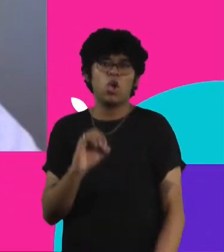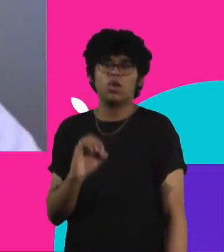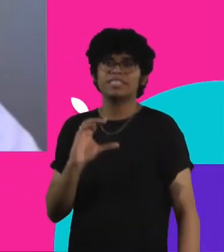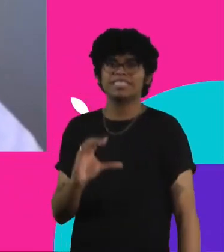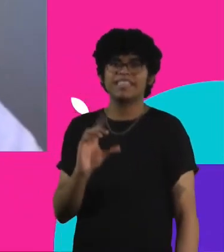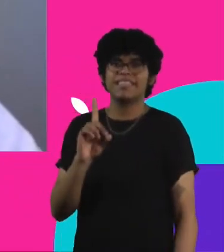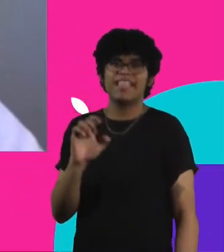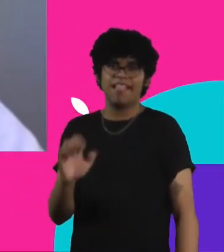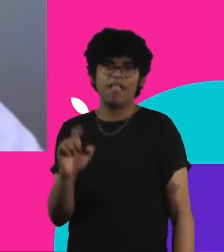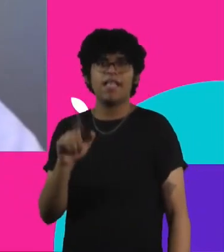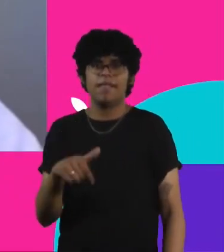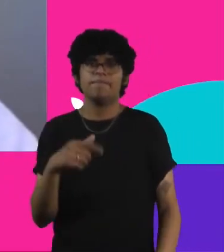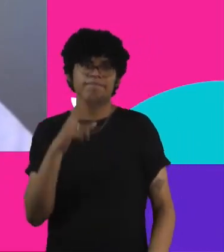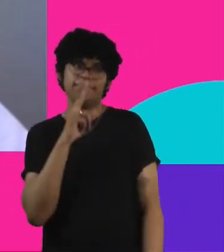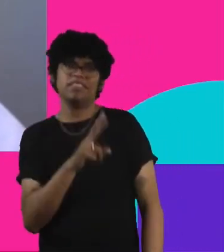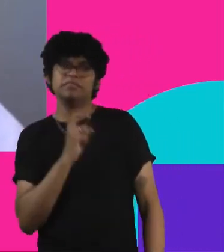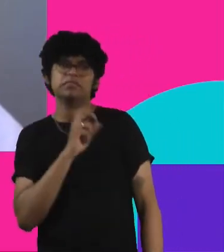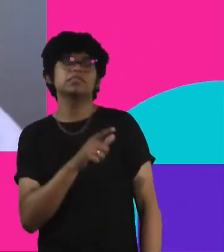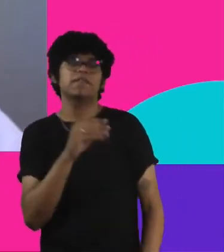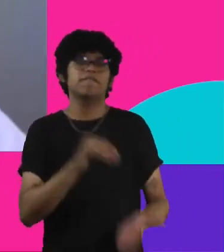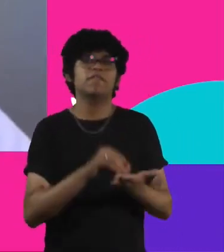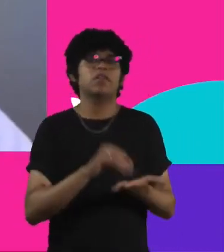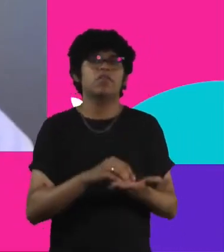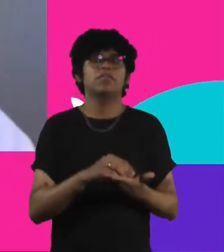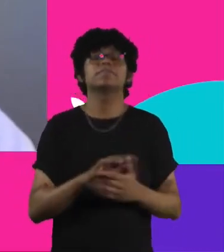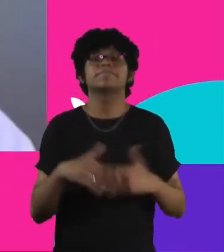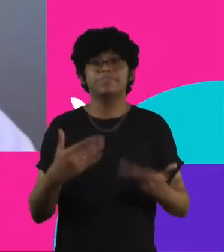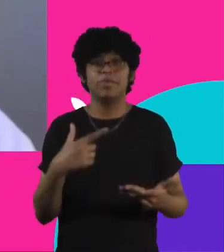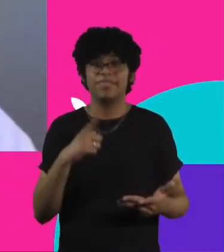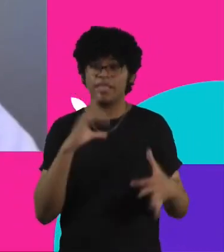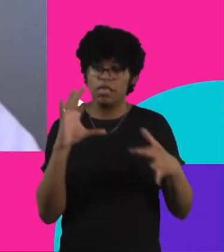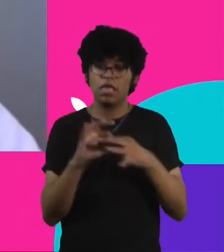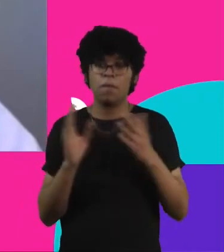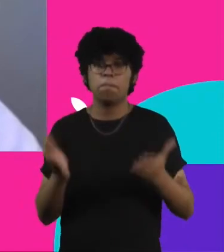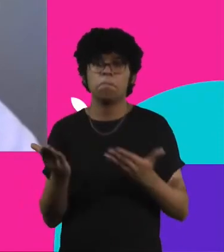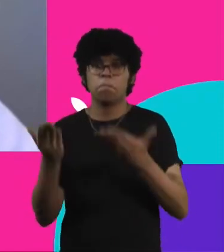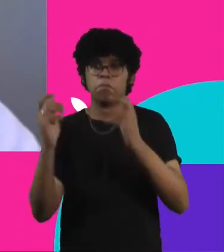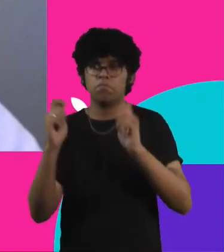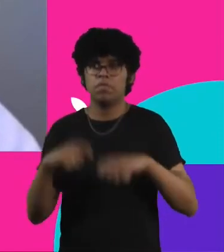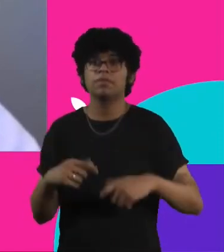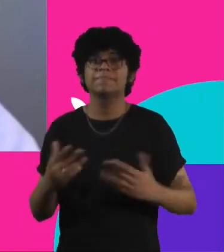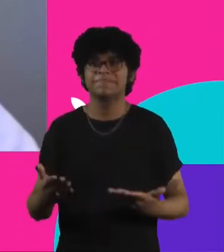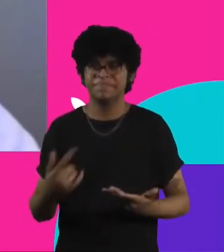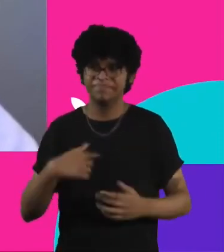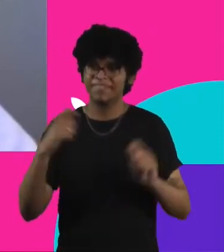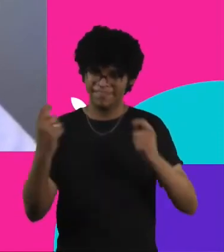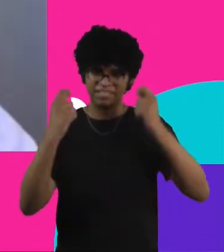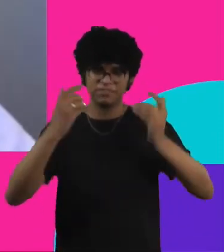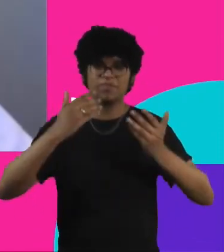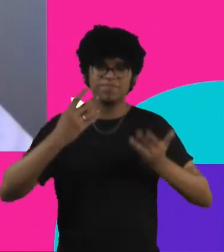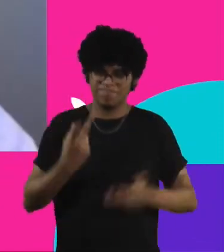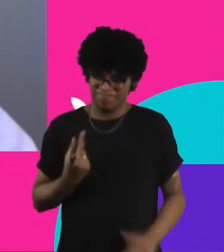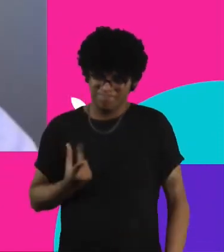PISA. Então, eu acho que até aí tem alguma conexão, Luciana, que a gente consegue fazer e impulsionar isso. Bom, que o festival continue, que